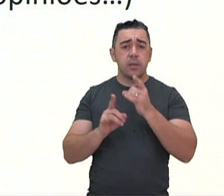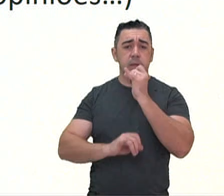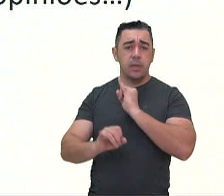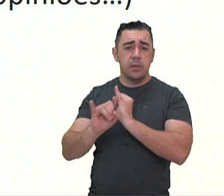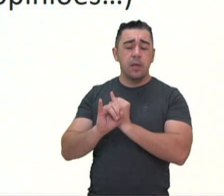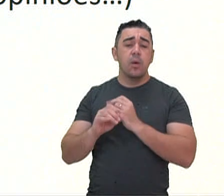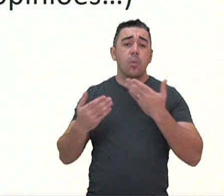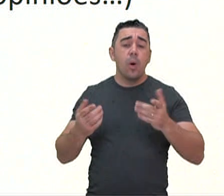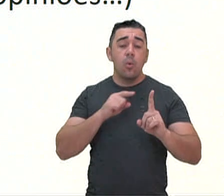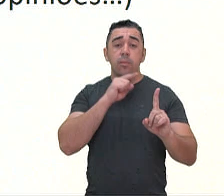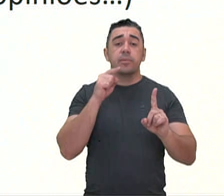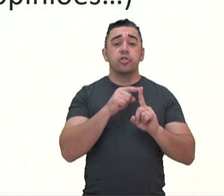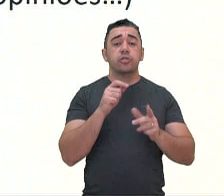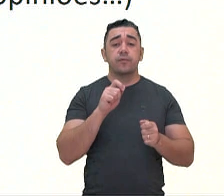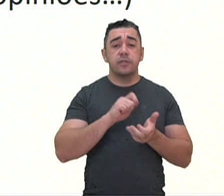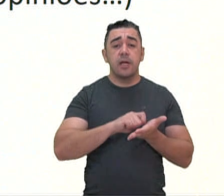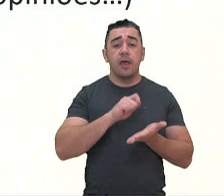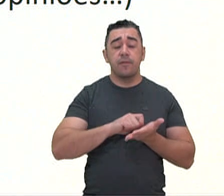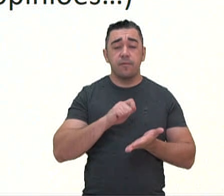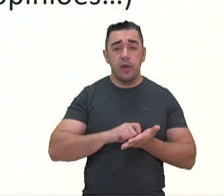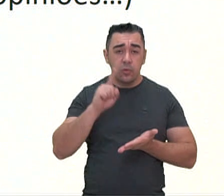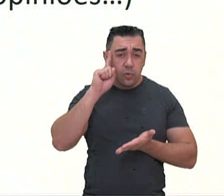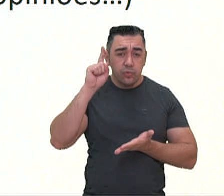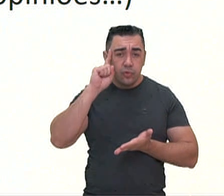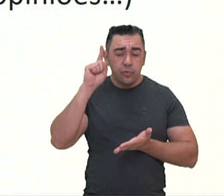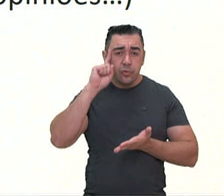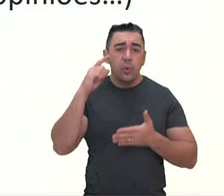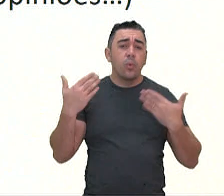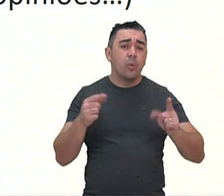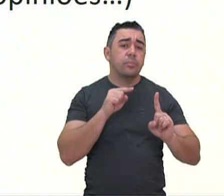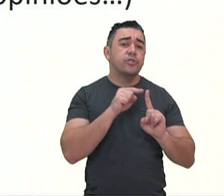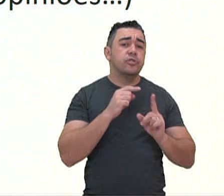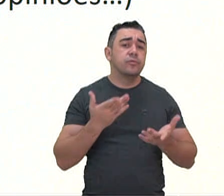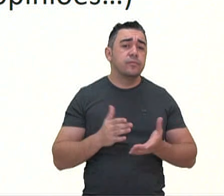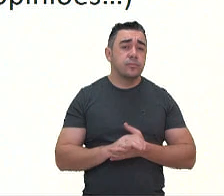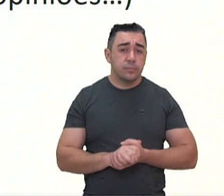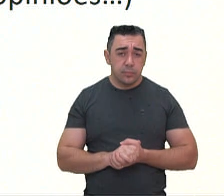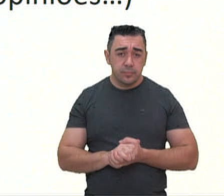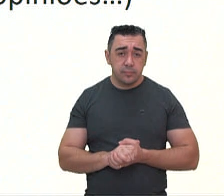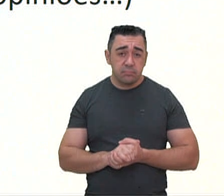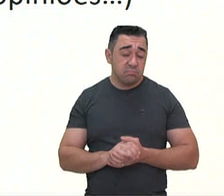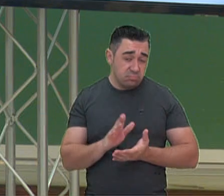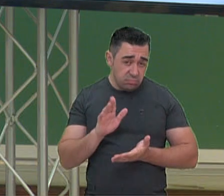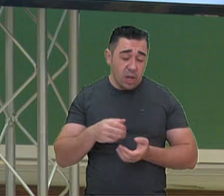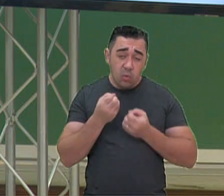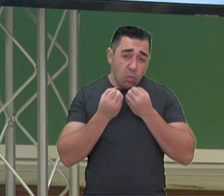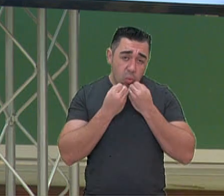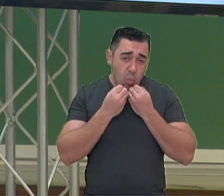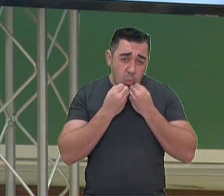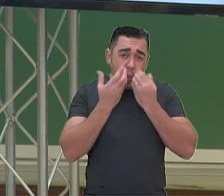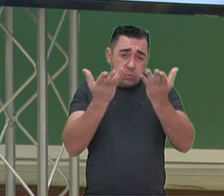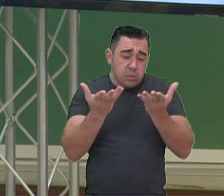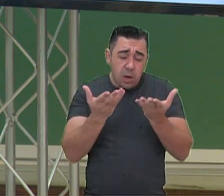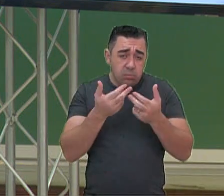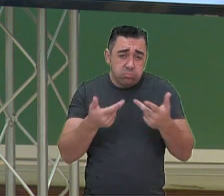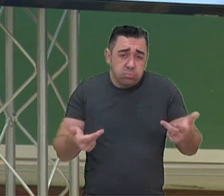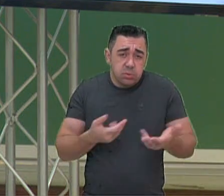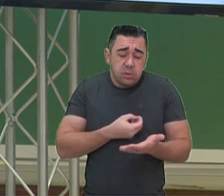que objetivo alguém escreve um diário? Qual o objetivo? Relatar situações da sua